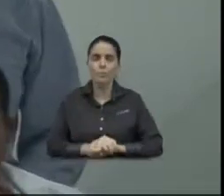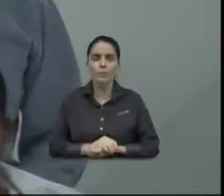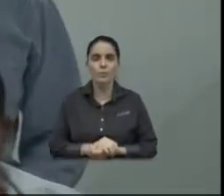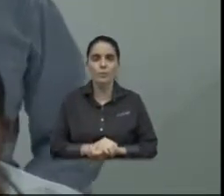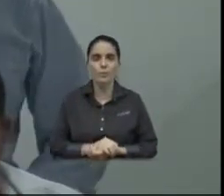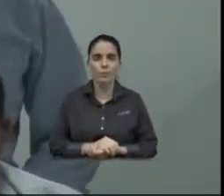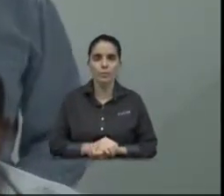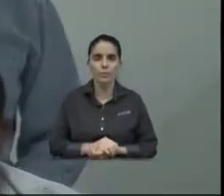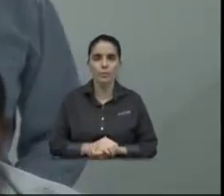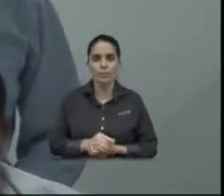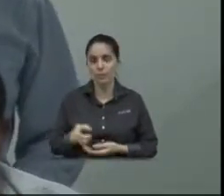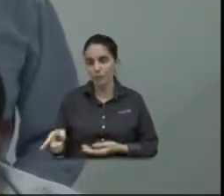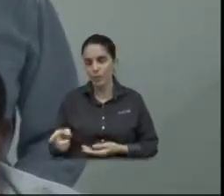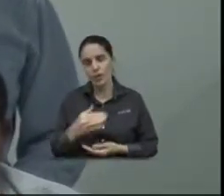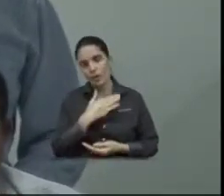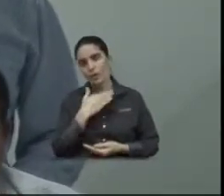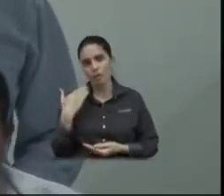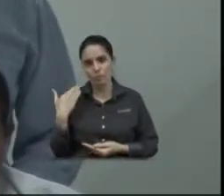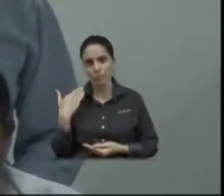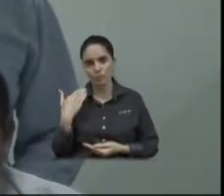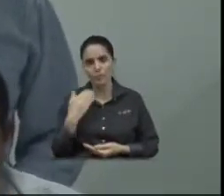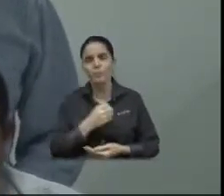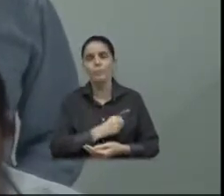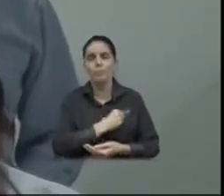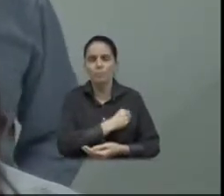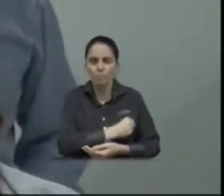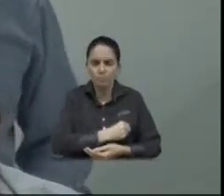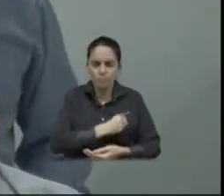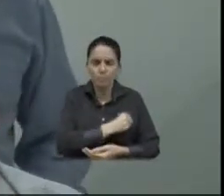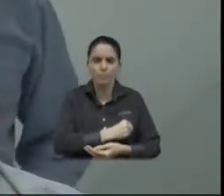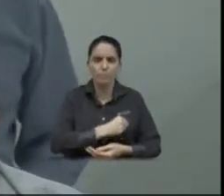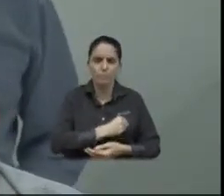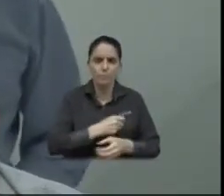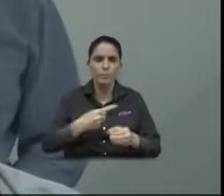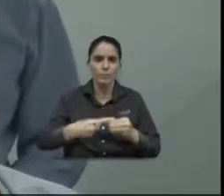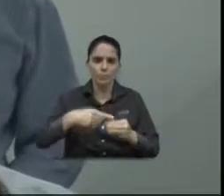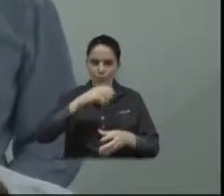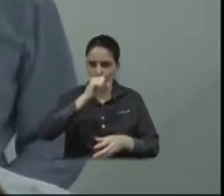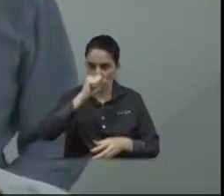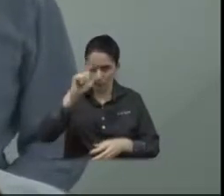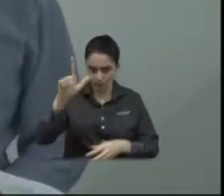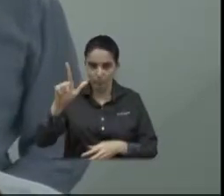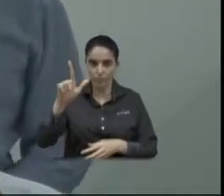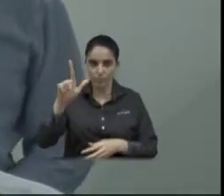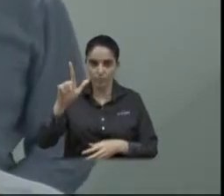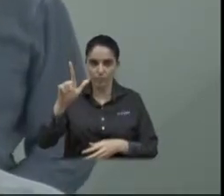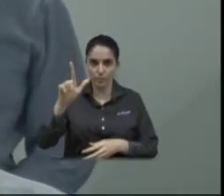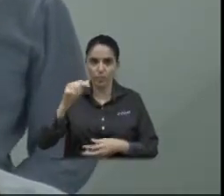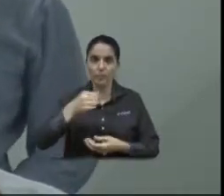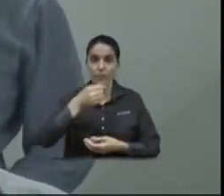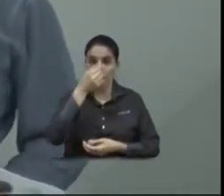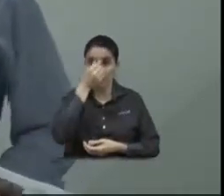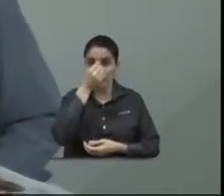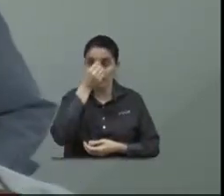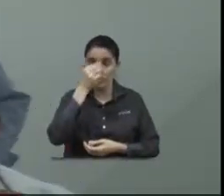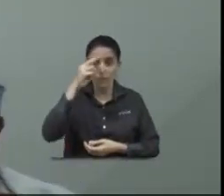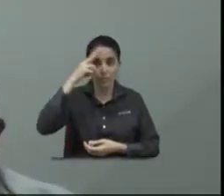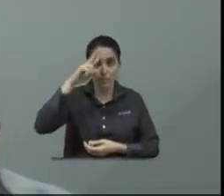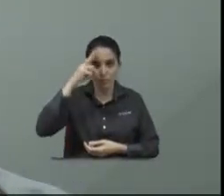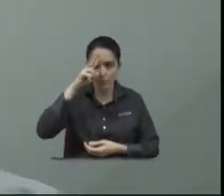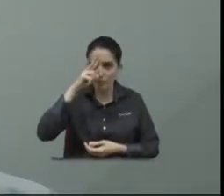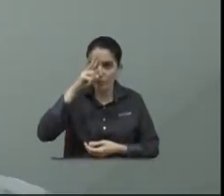nos deixa. Vai deixar saudade pela Limeira, Moacir Camargo Silveira. Eu lembro